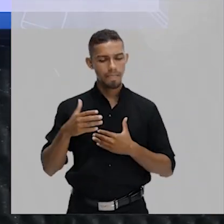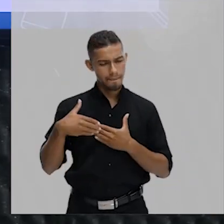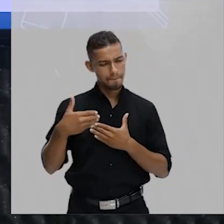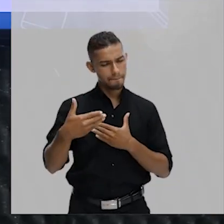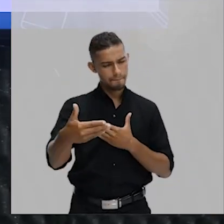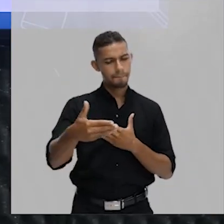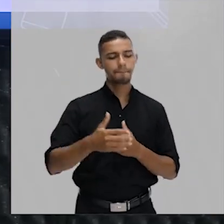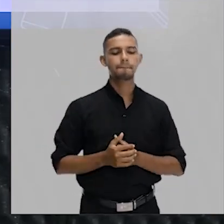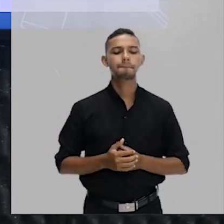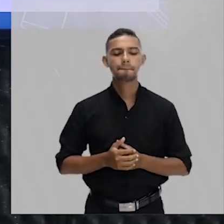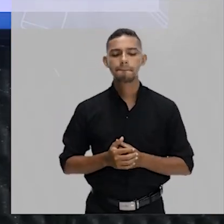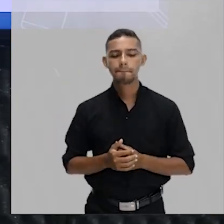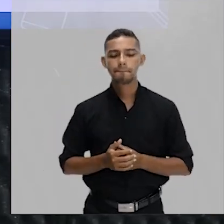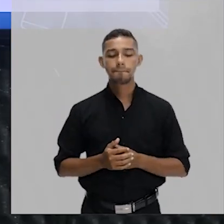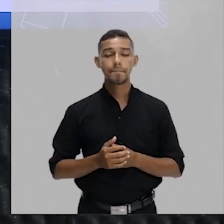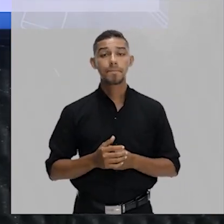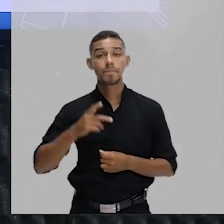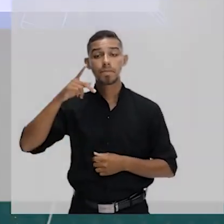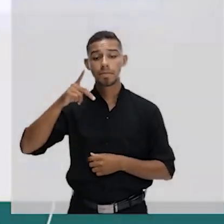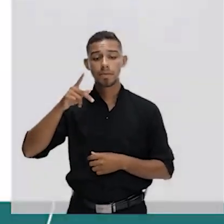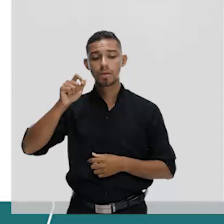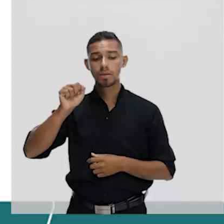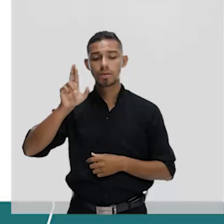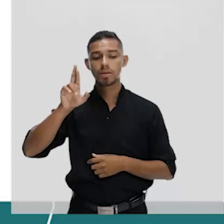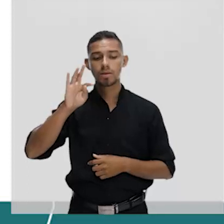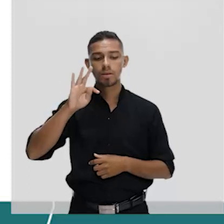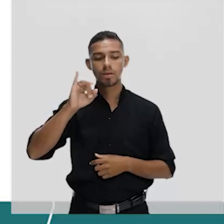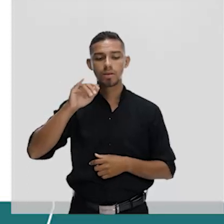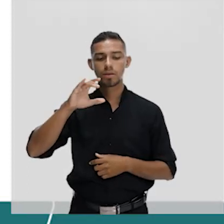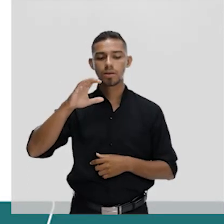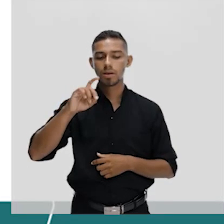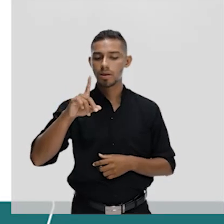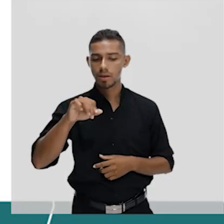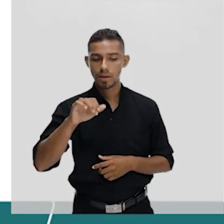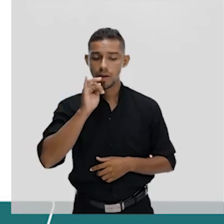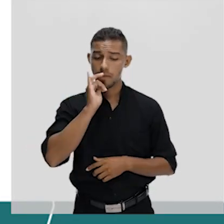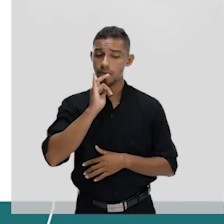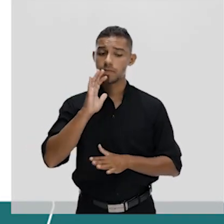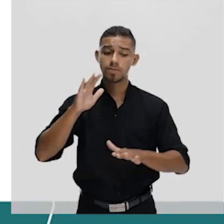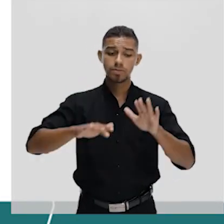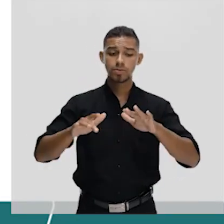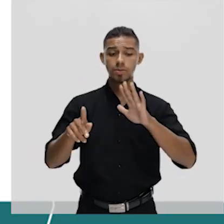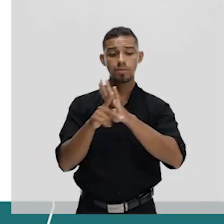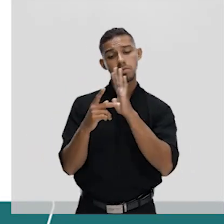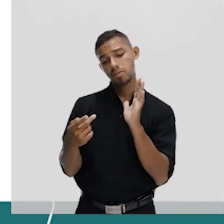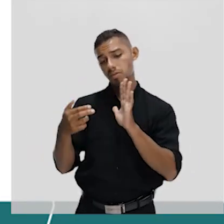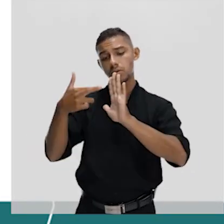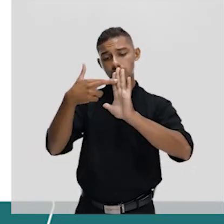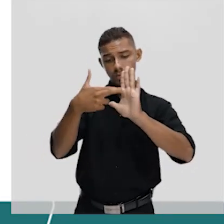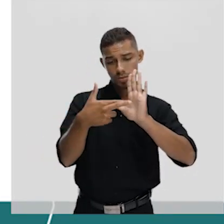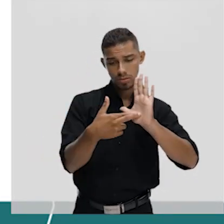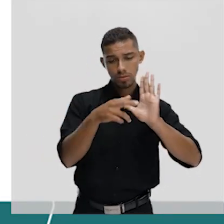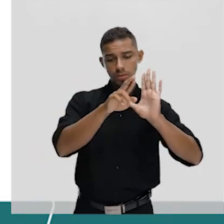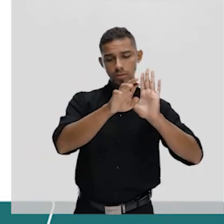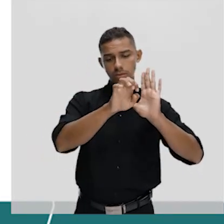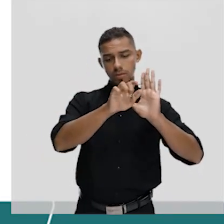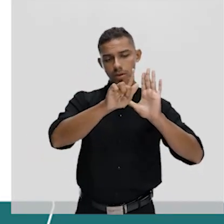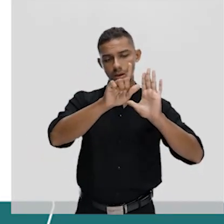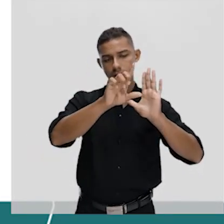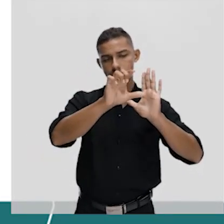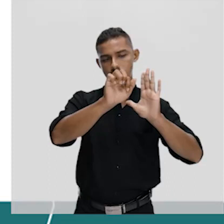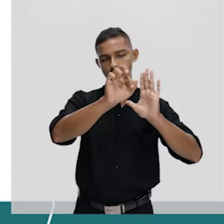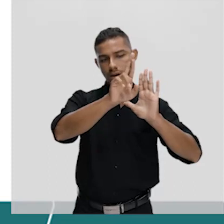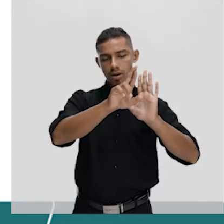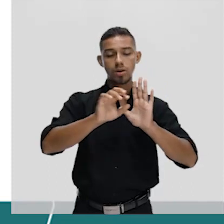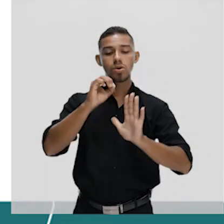processo. O particípio. O particípio finalmente pode ser regular e irregular.